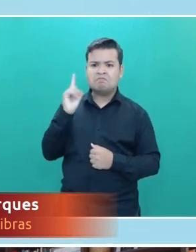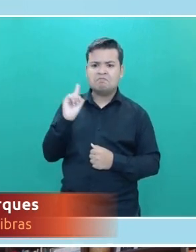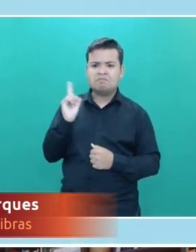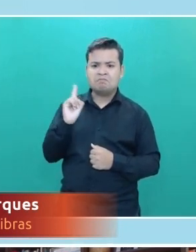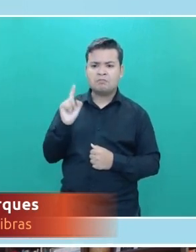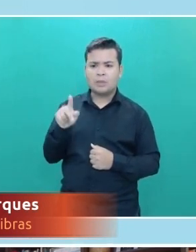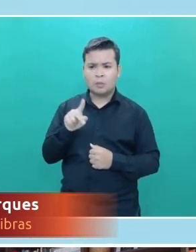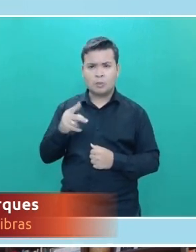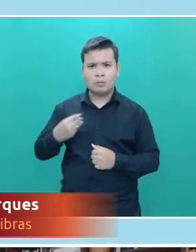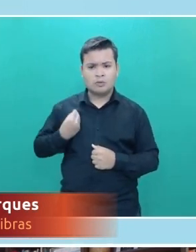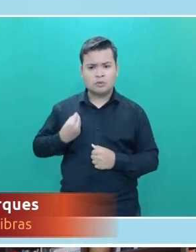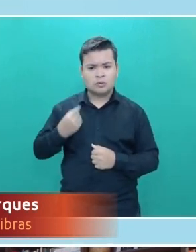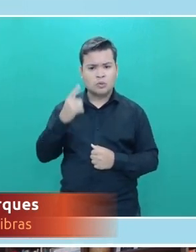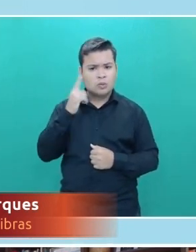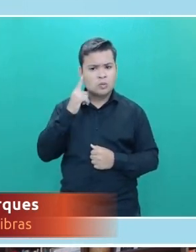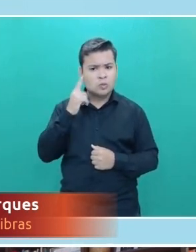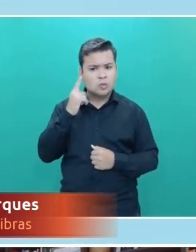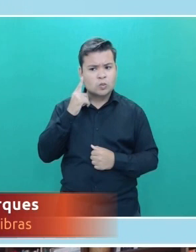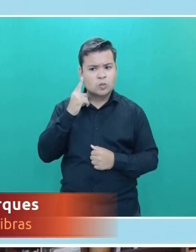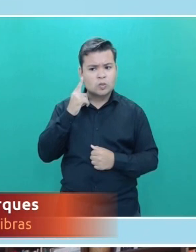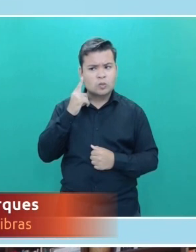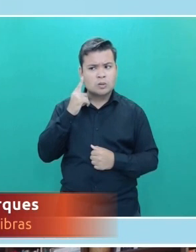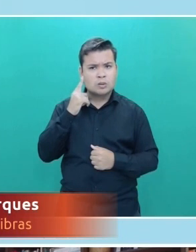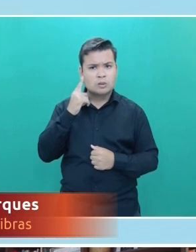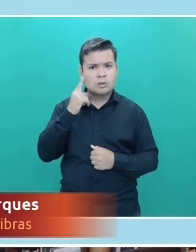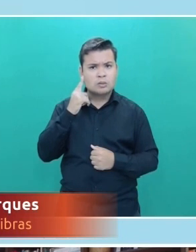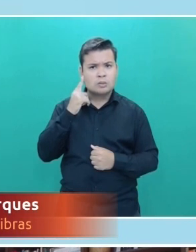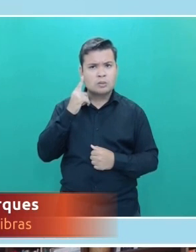Professora, a senhora nos escuta?